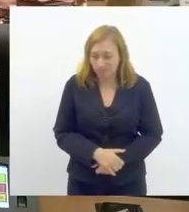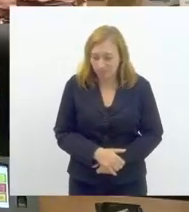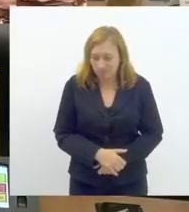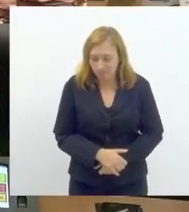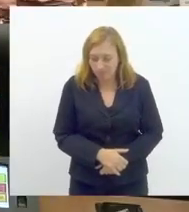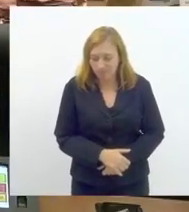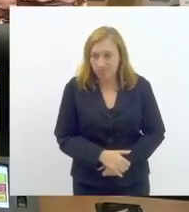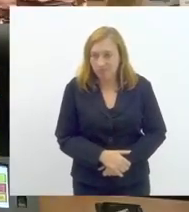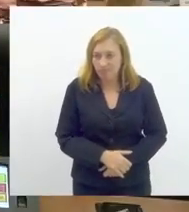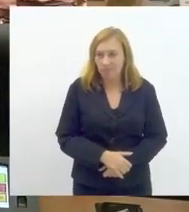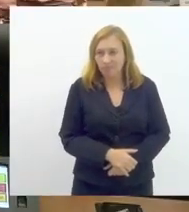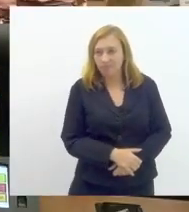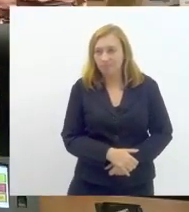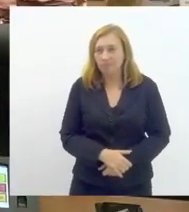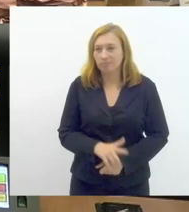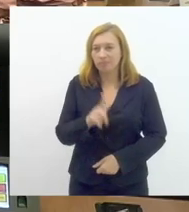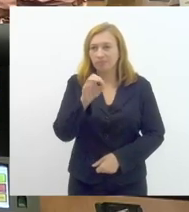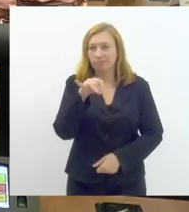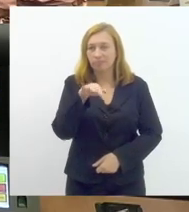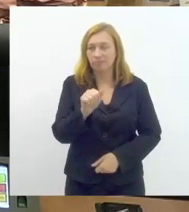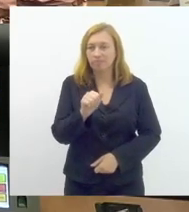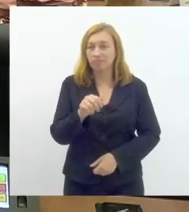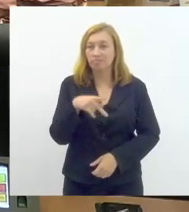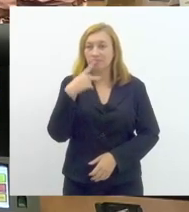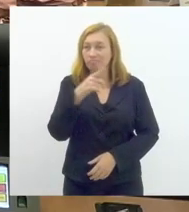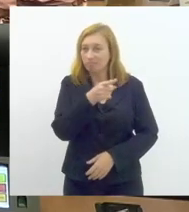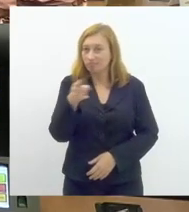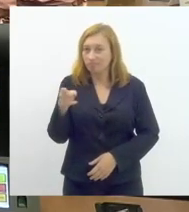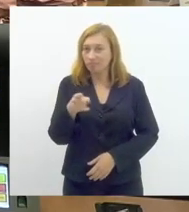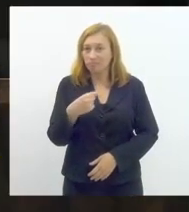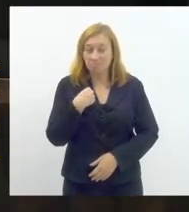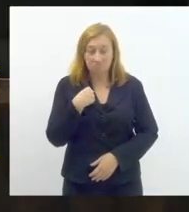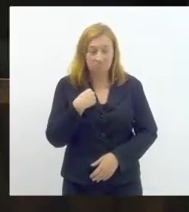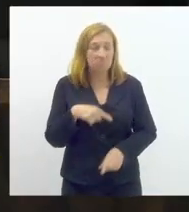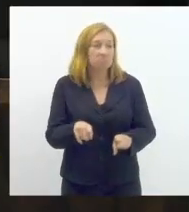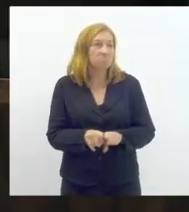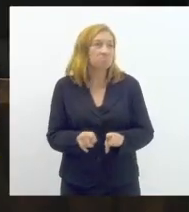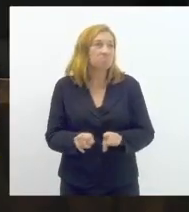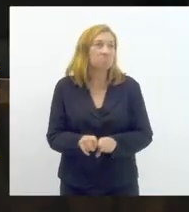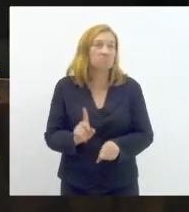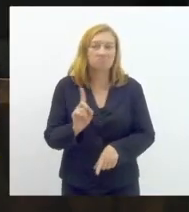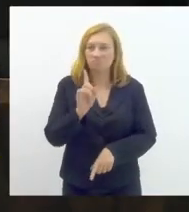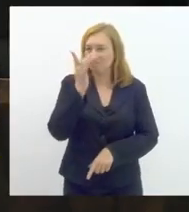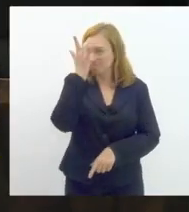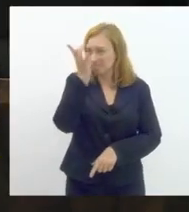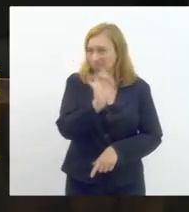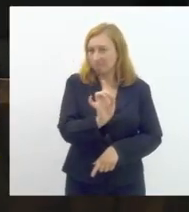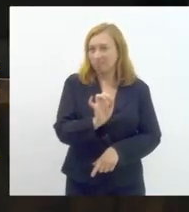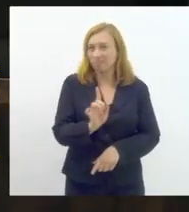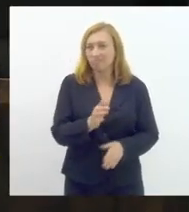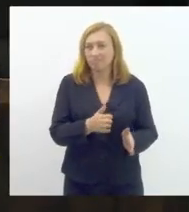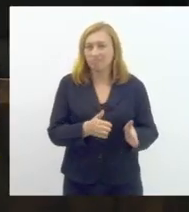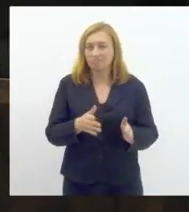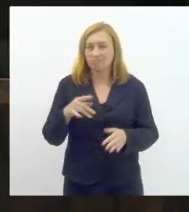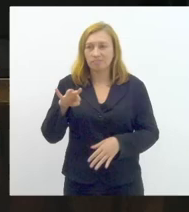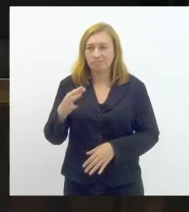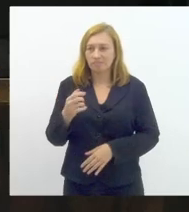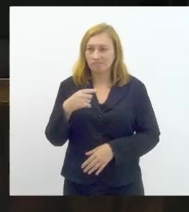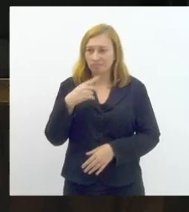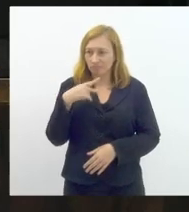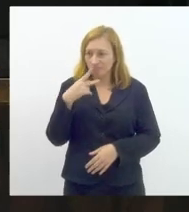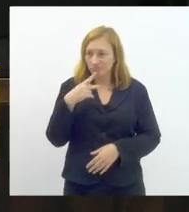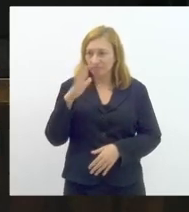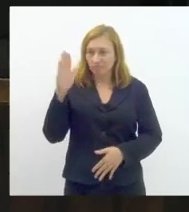Obrigada, Letícia. É assim mesmo. Gente, eu quero contar para vocês que, para mim, também nunca foi fácil. Durante a campanha, eu falava, ou